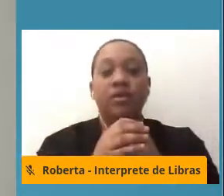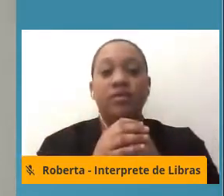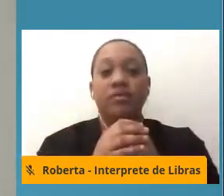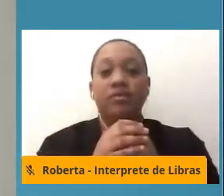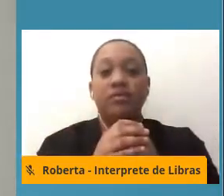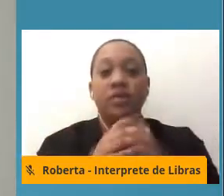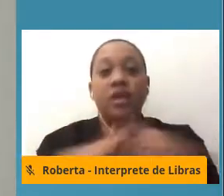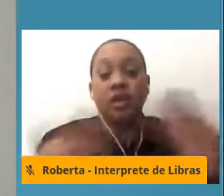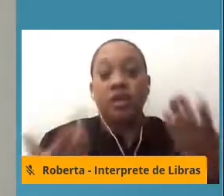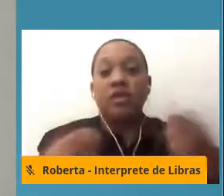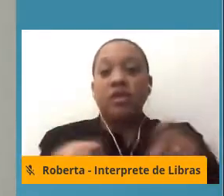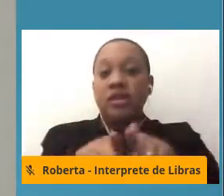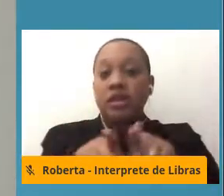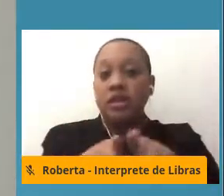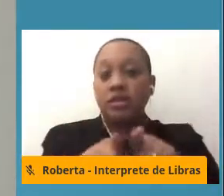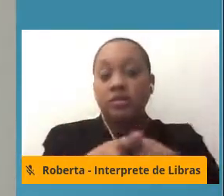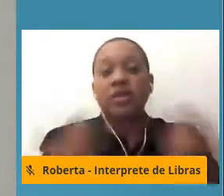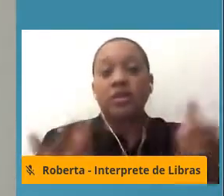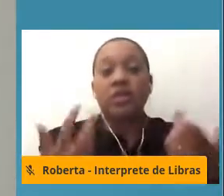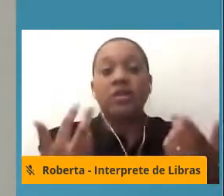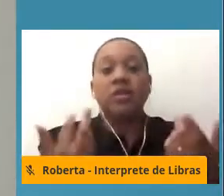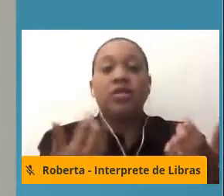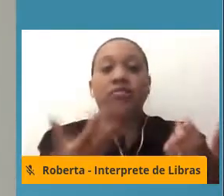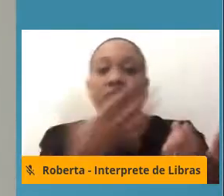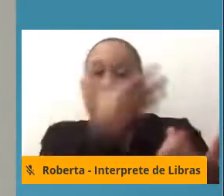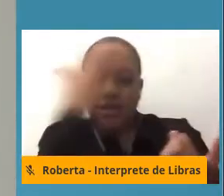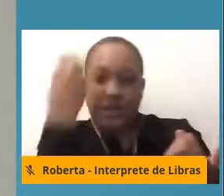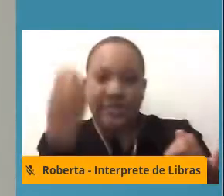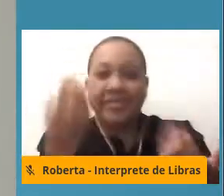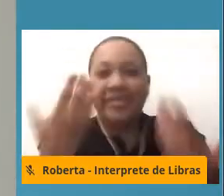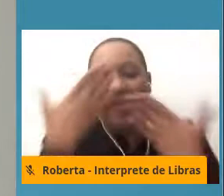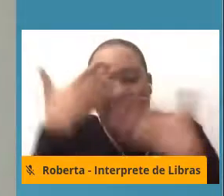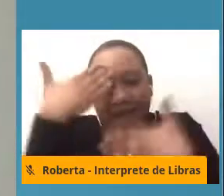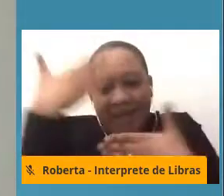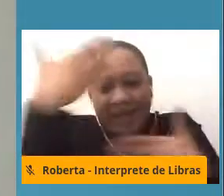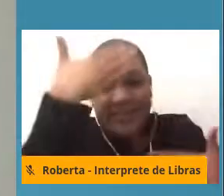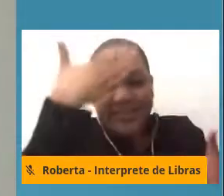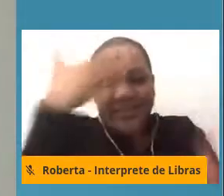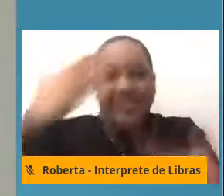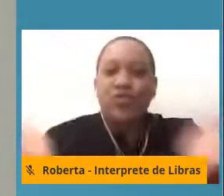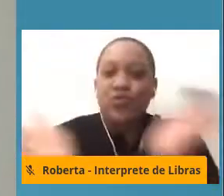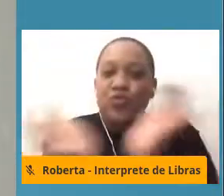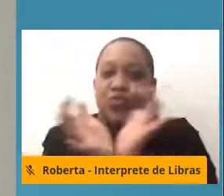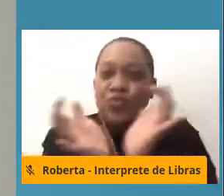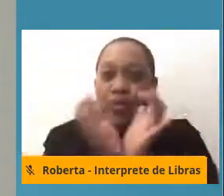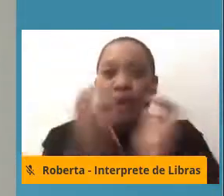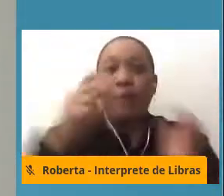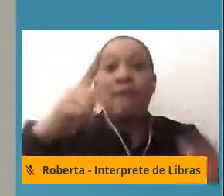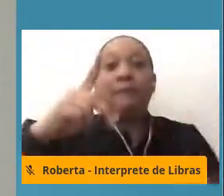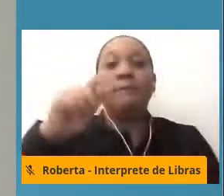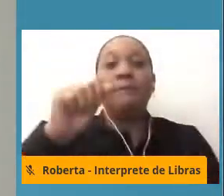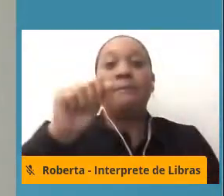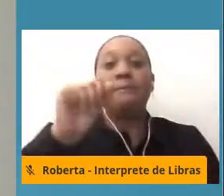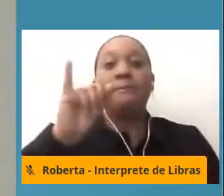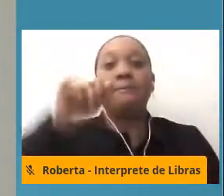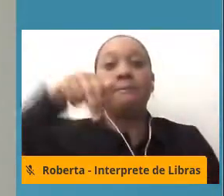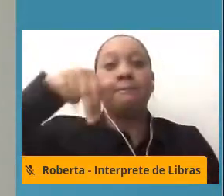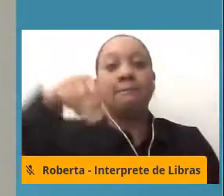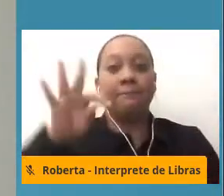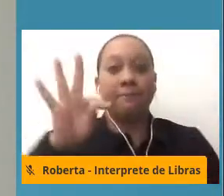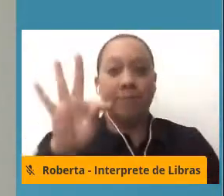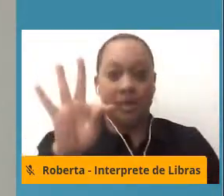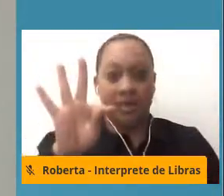Eu não posso deixar de agradecer também a equipe do Paint, a equipe do Paint Online, né, que são as pessoas que são